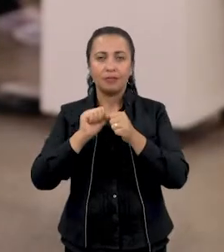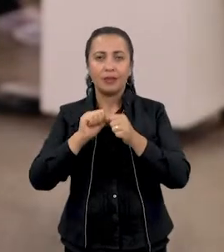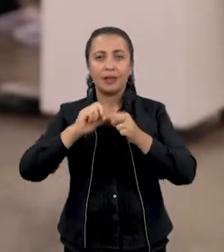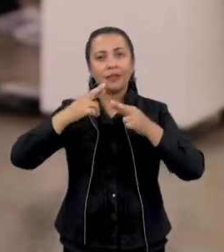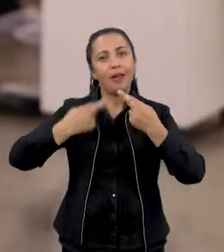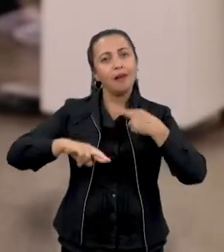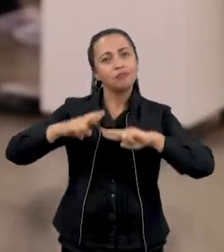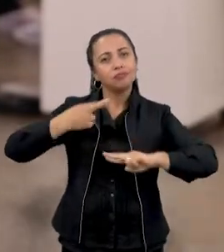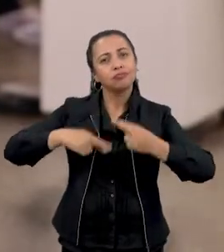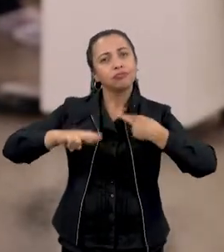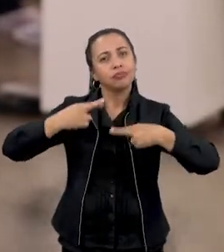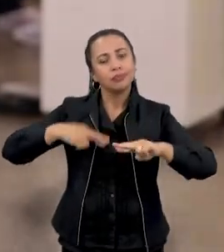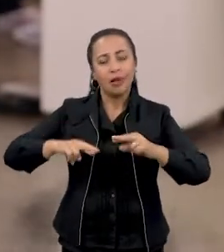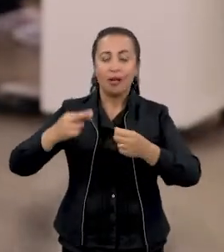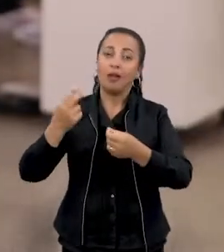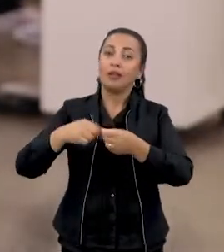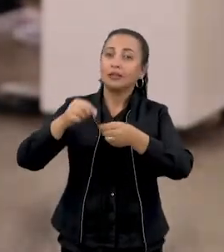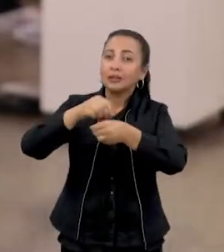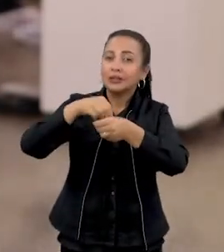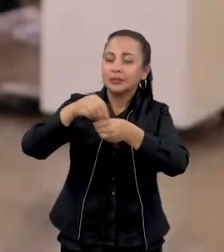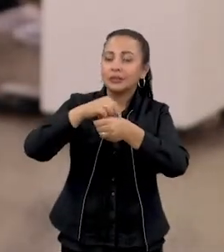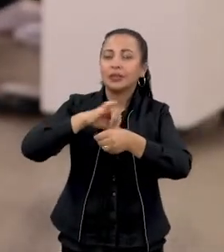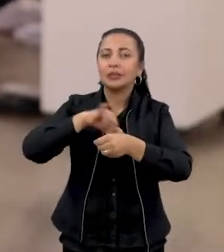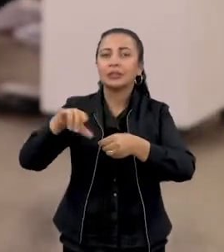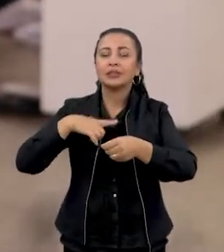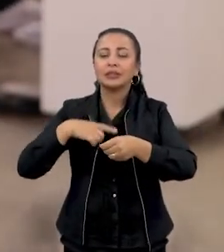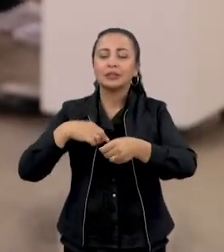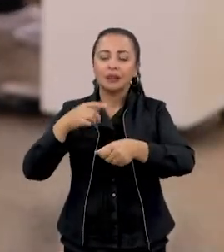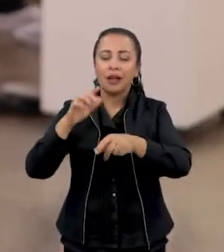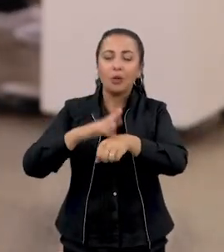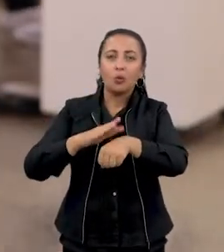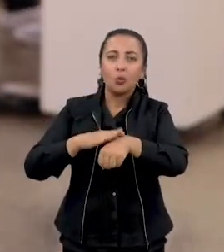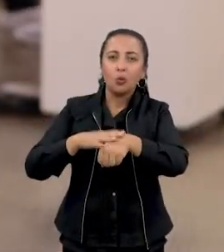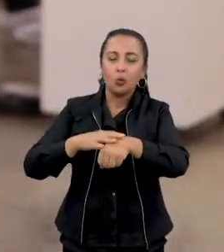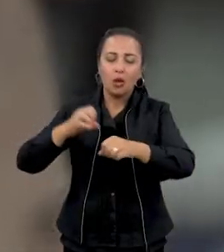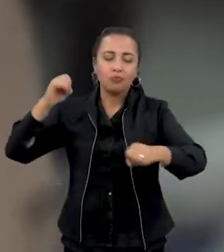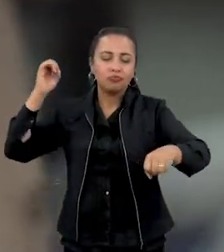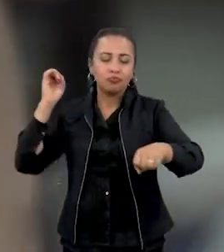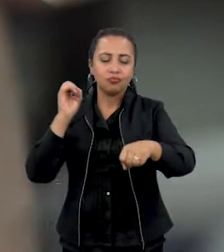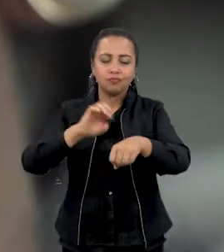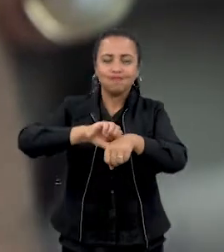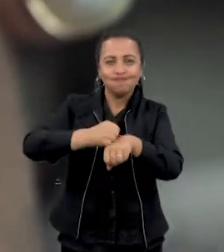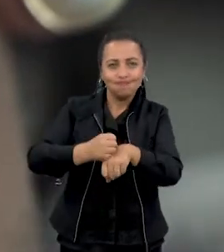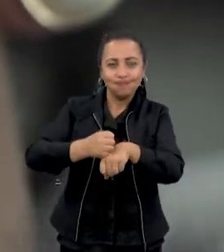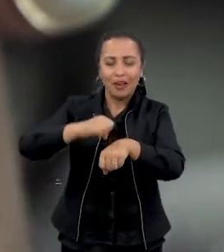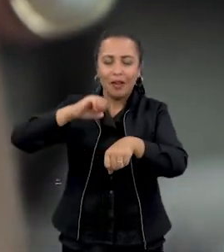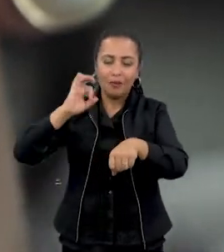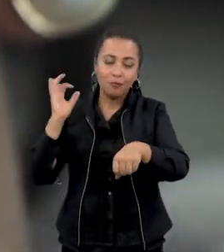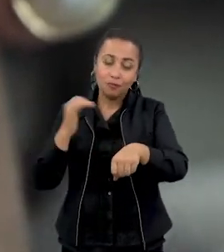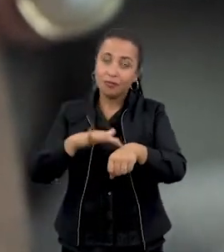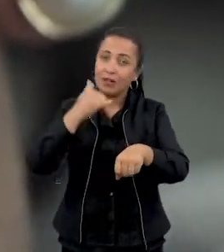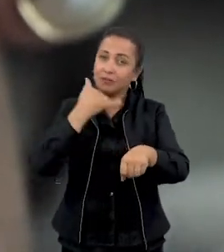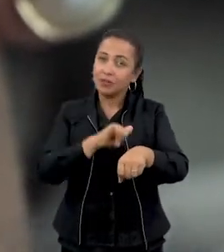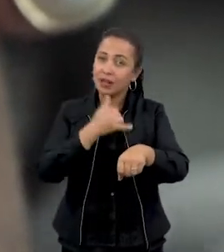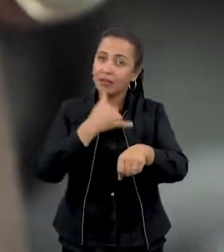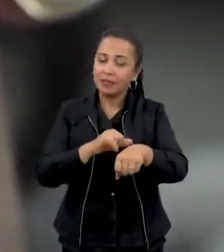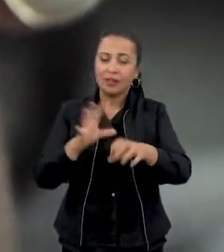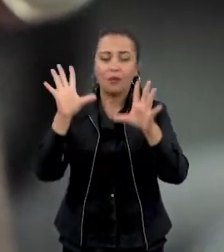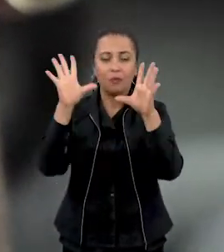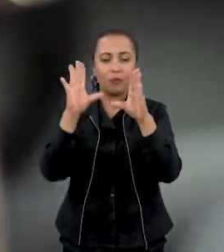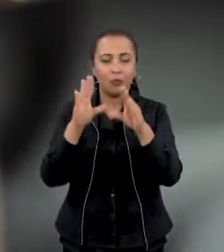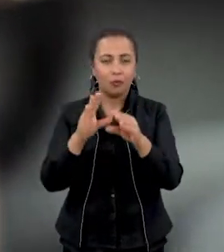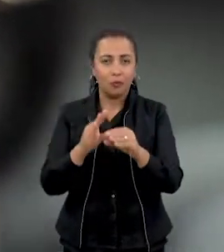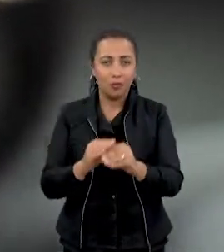sua reprodução celular. Então, se eu tenho uma ferida e eu jogo o laser em cima, aquele comprimento de onda estimula